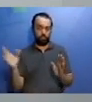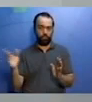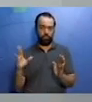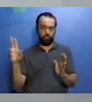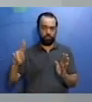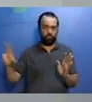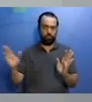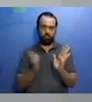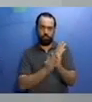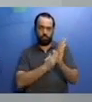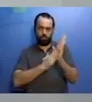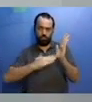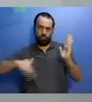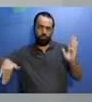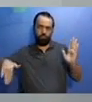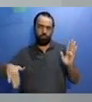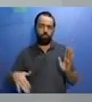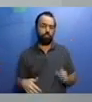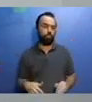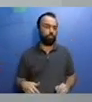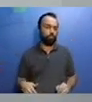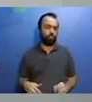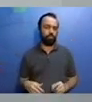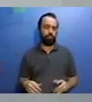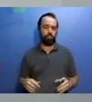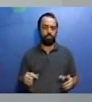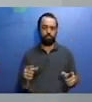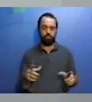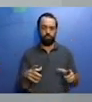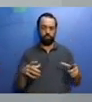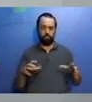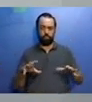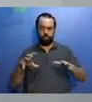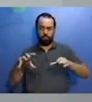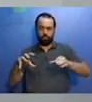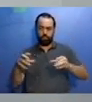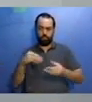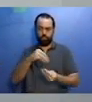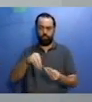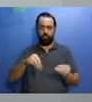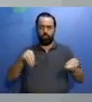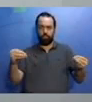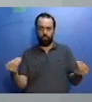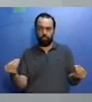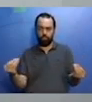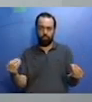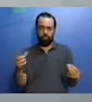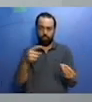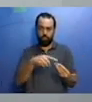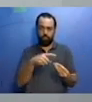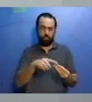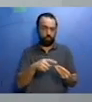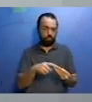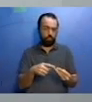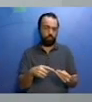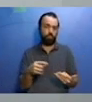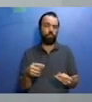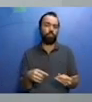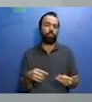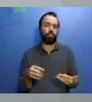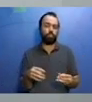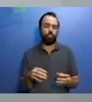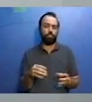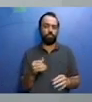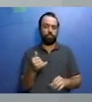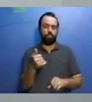né, para separar os componentes que apresentam propriedades magnéticas. Aí nós temos os materiais